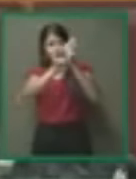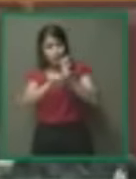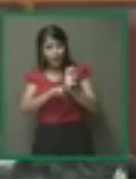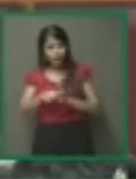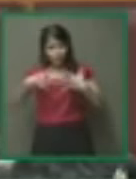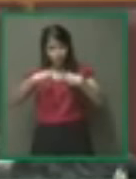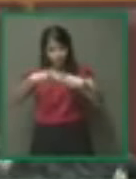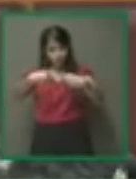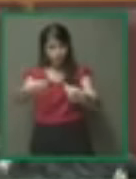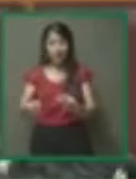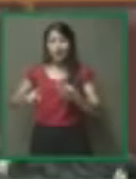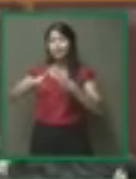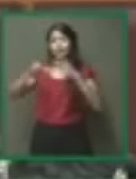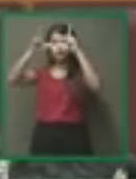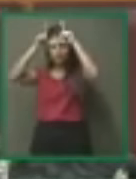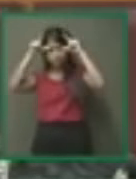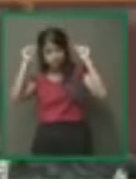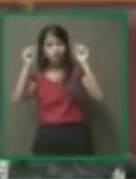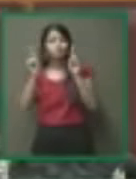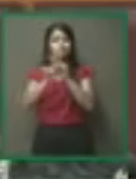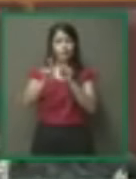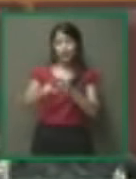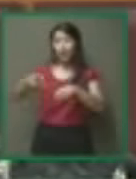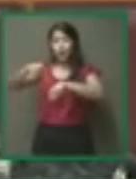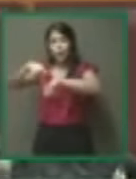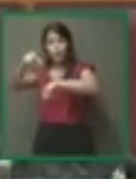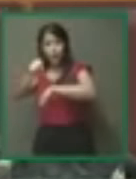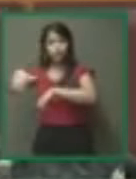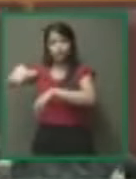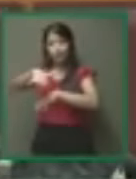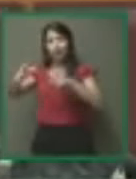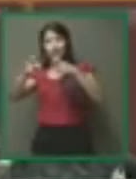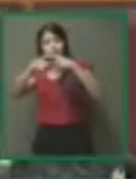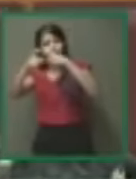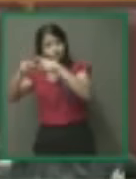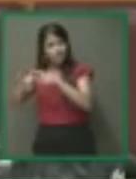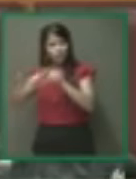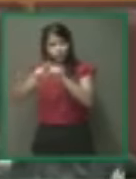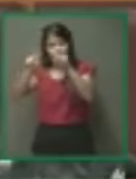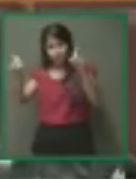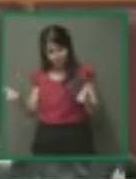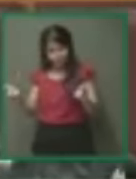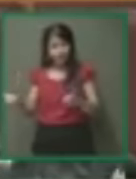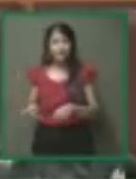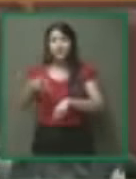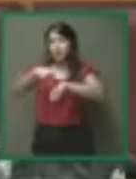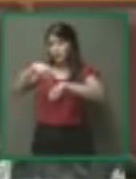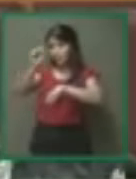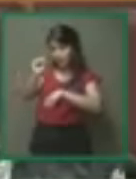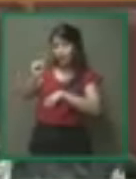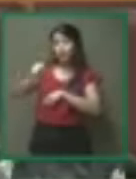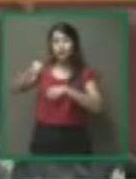em enfermagem, eu sou pós-graduado em ginecologia e obstetrícia, eu sou pós-graduado